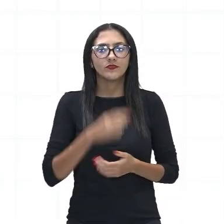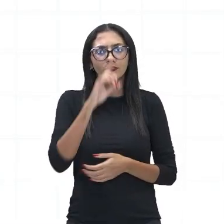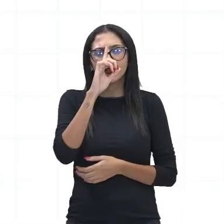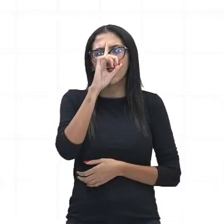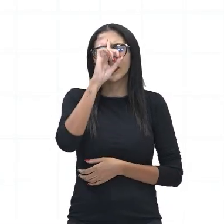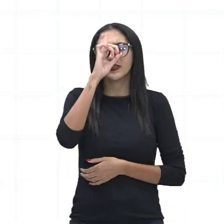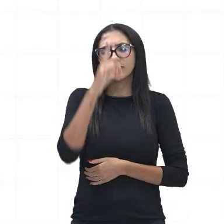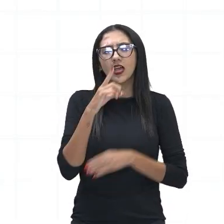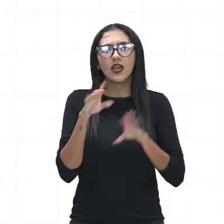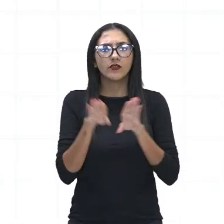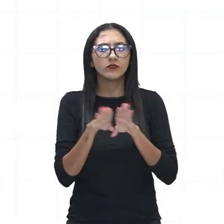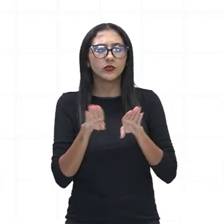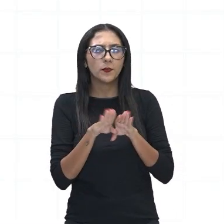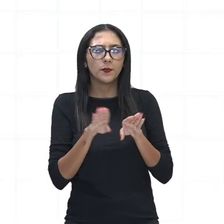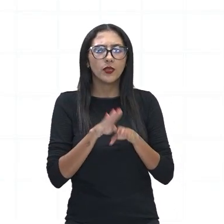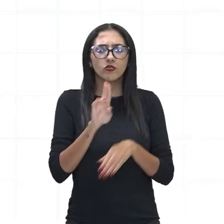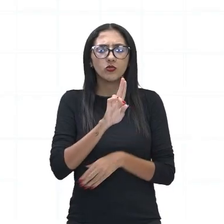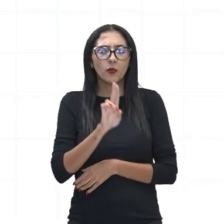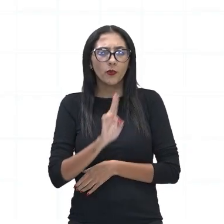abstratos.